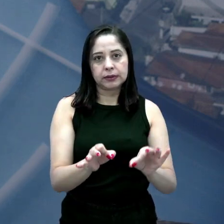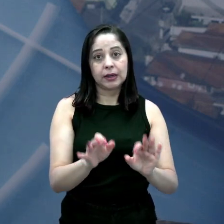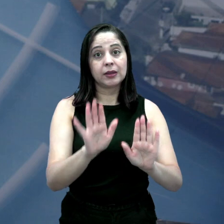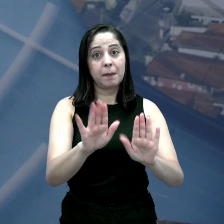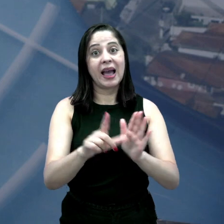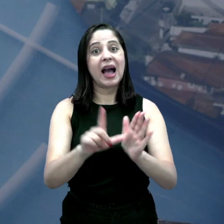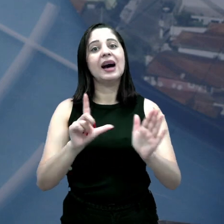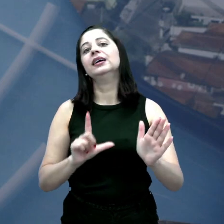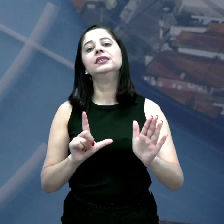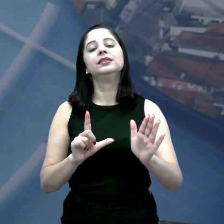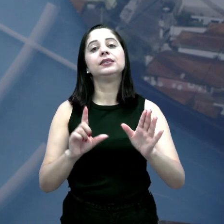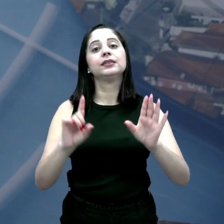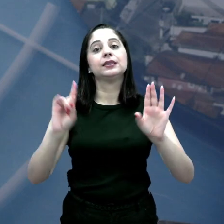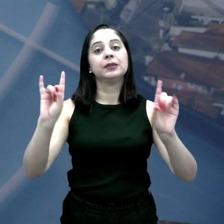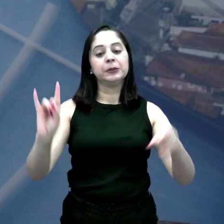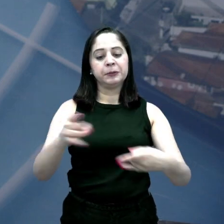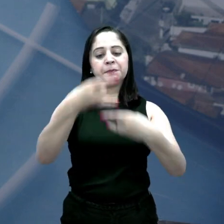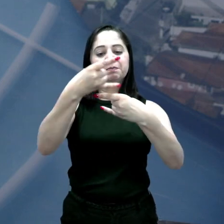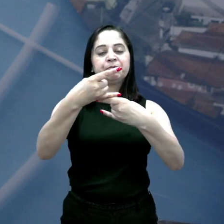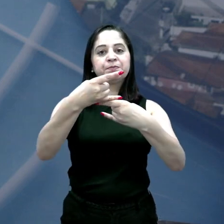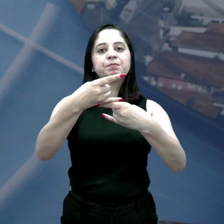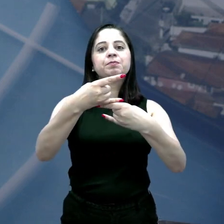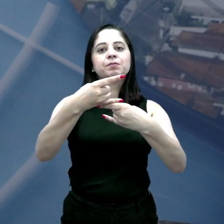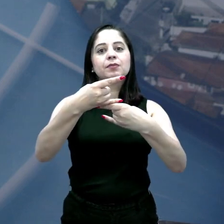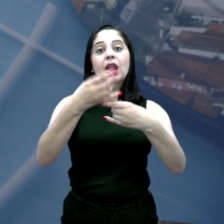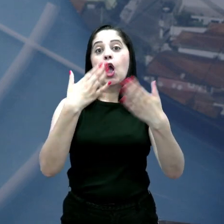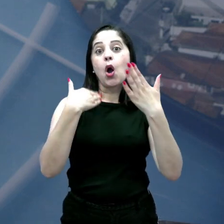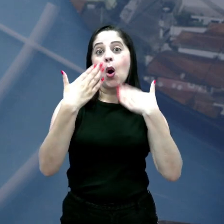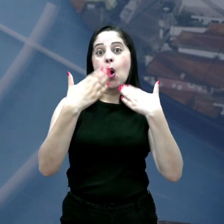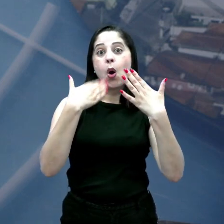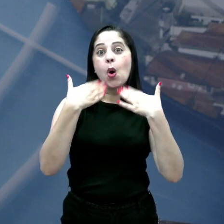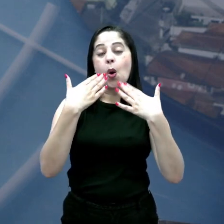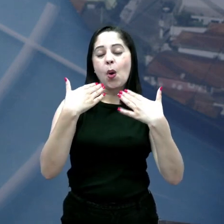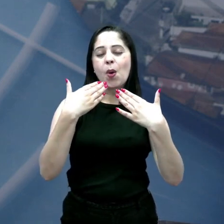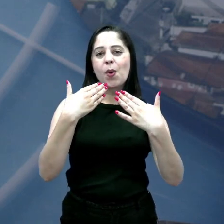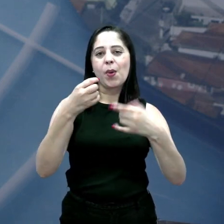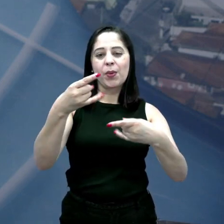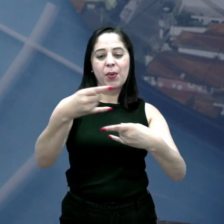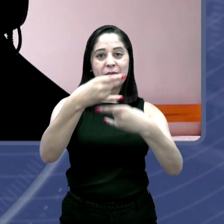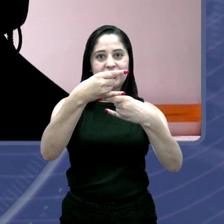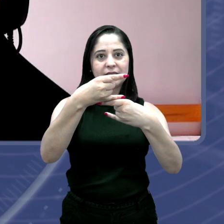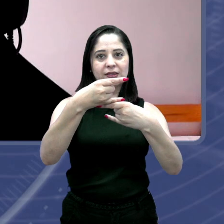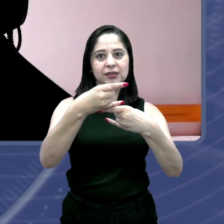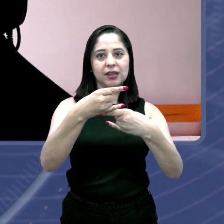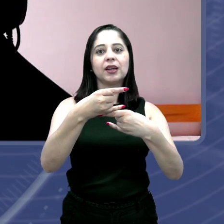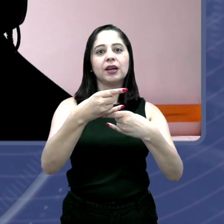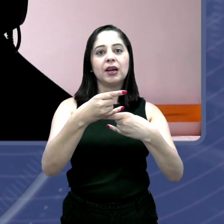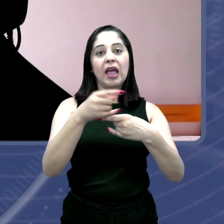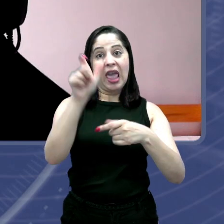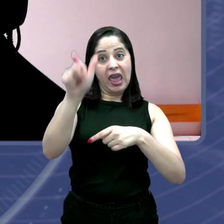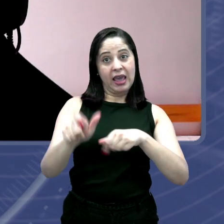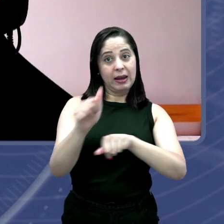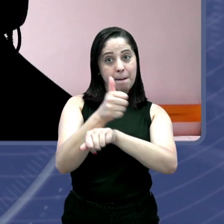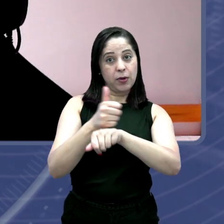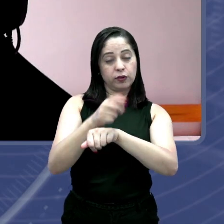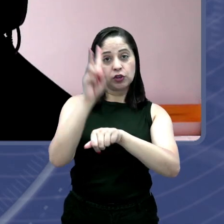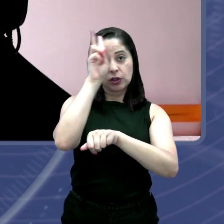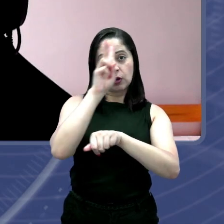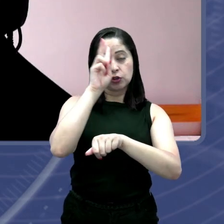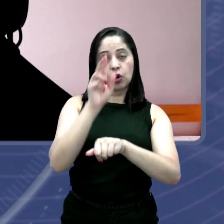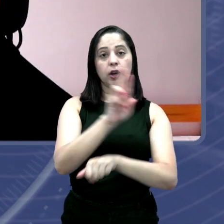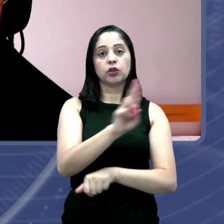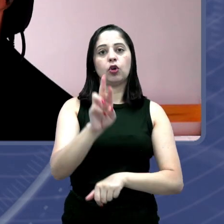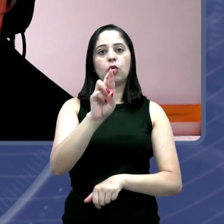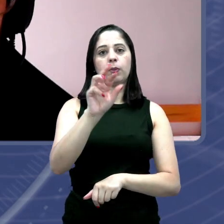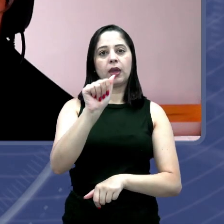Mas antes eu quero chamar agora nosso outro convidado que vai conversar com a gente de forma remota, que é o historiador Rafael Gaia. Seja